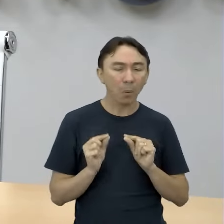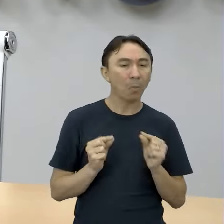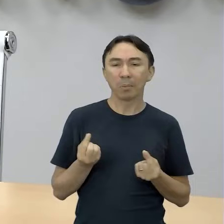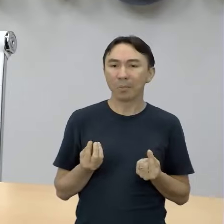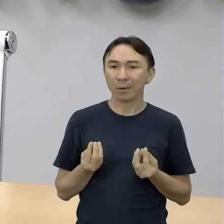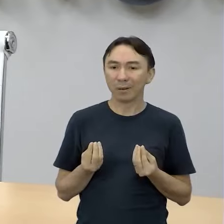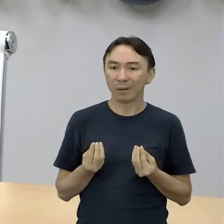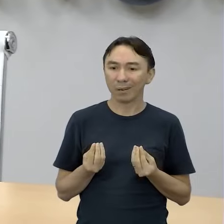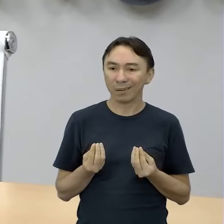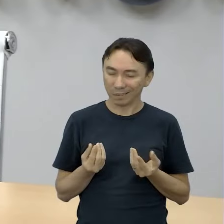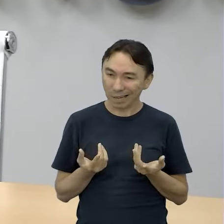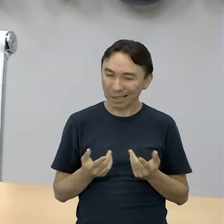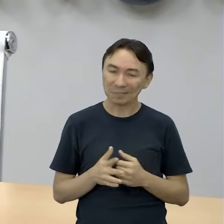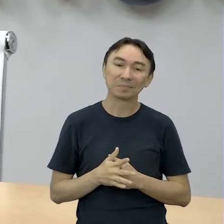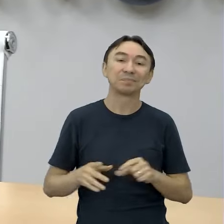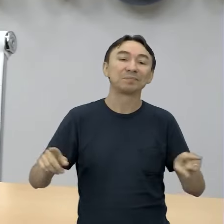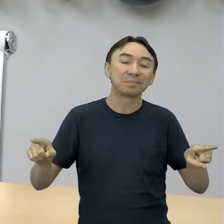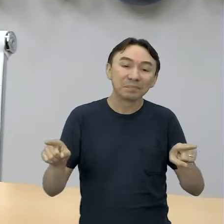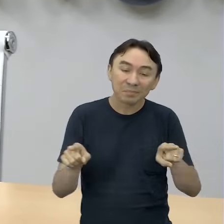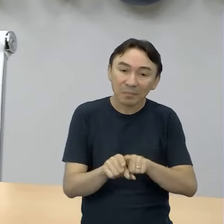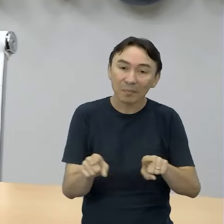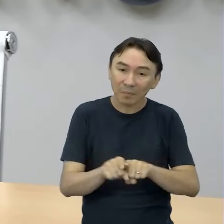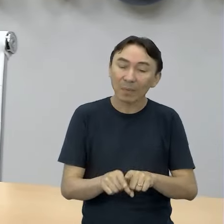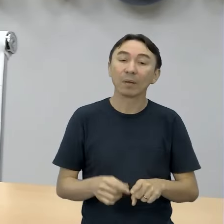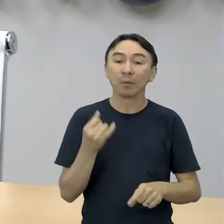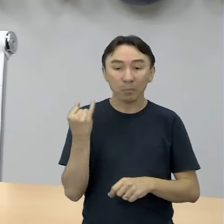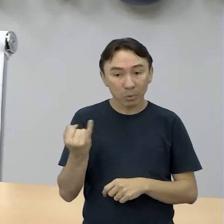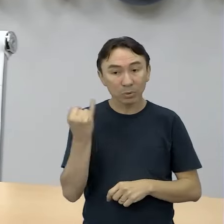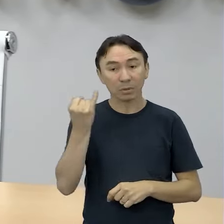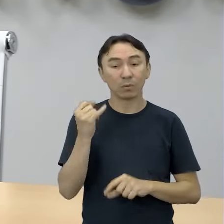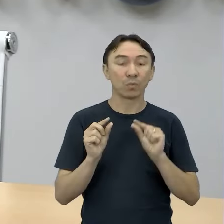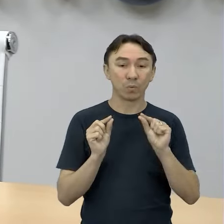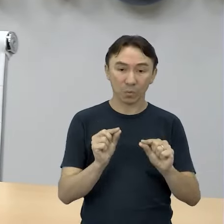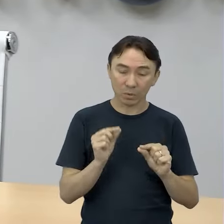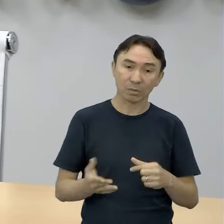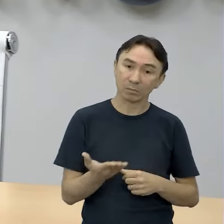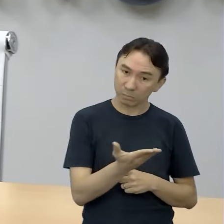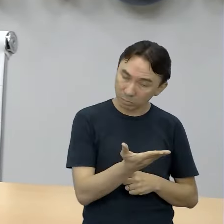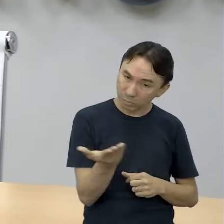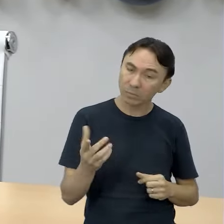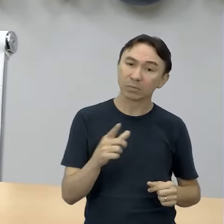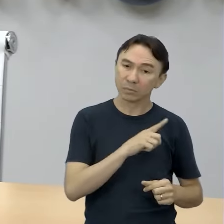também lembrar que vocês foram orientados a realizar um